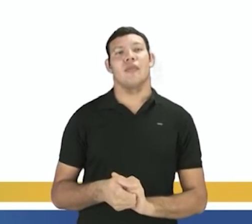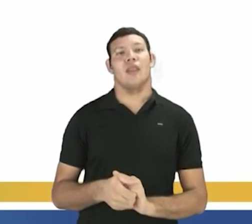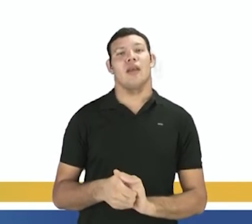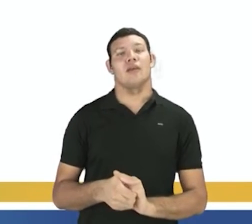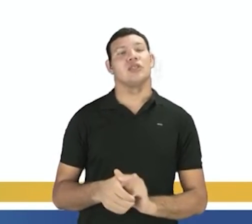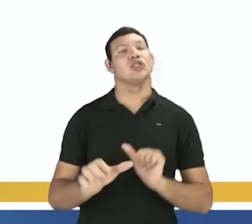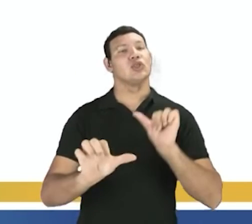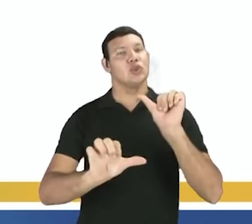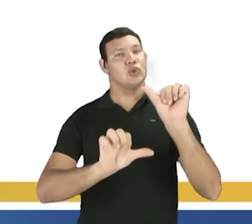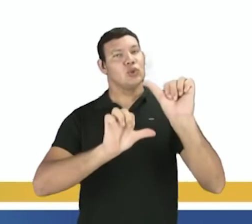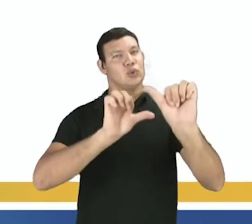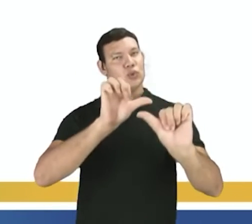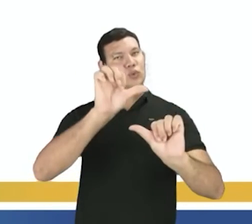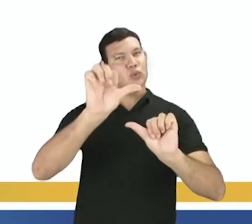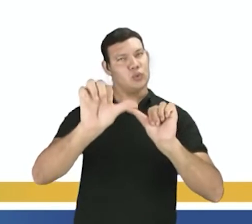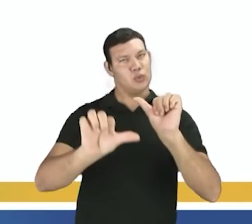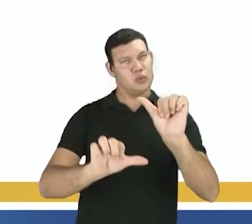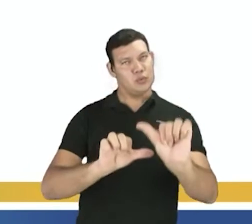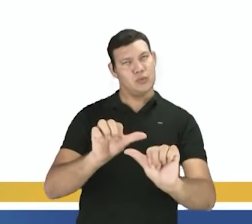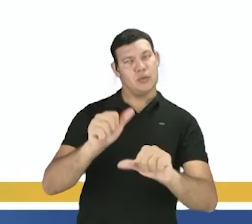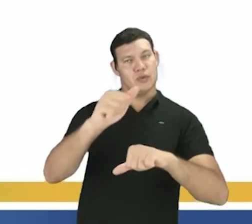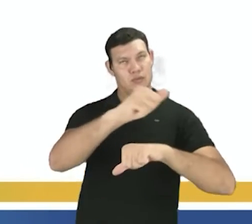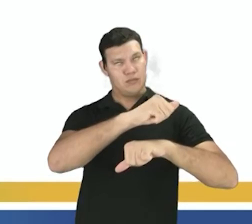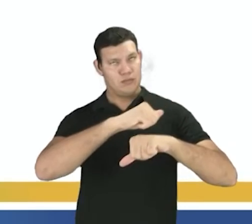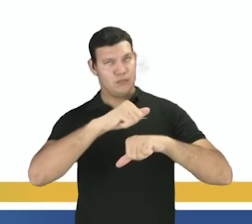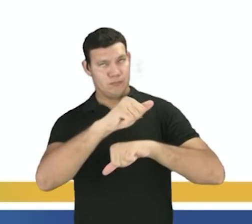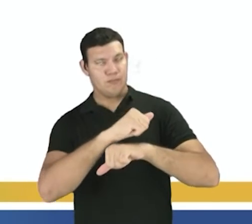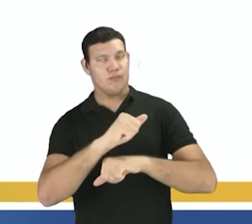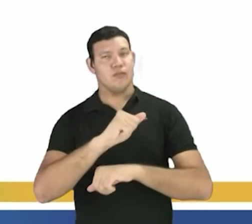adverbiais correspondentes. Ou seja,